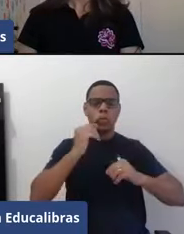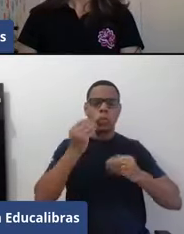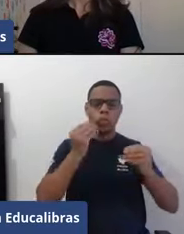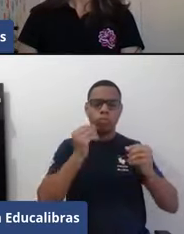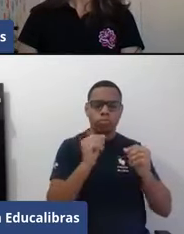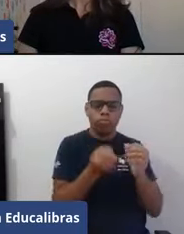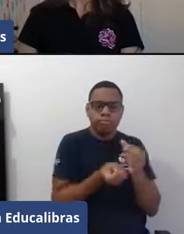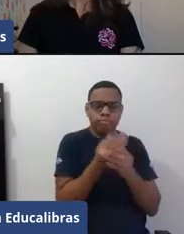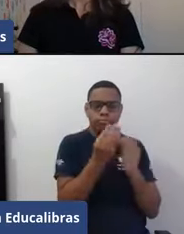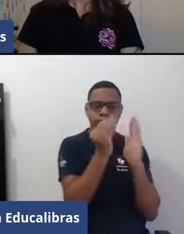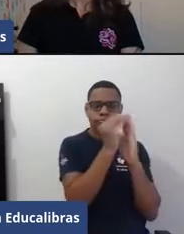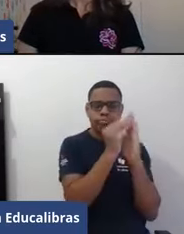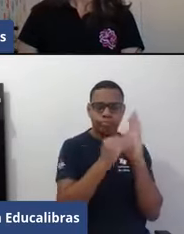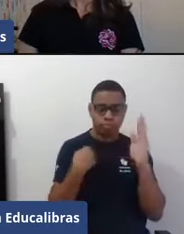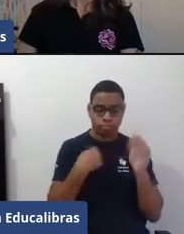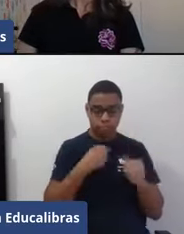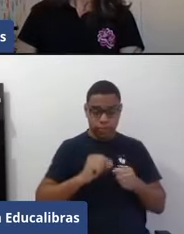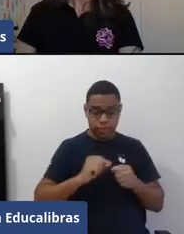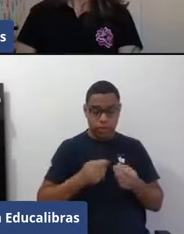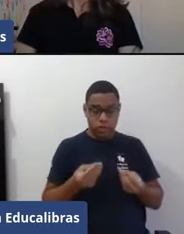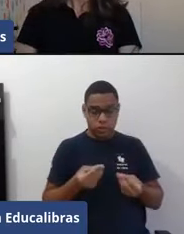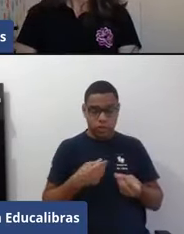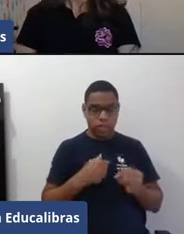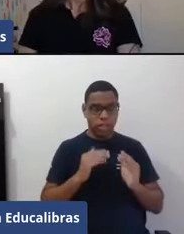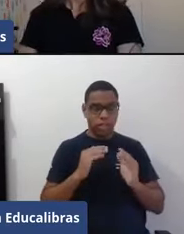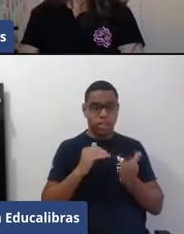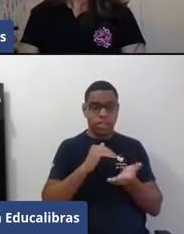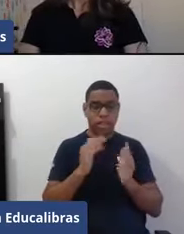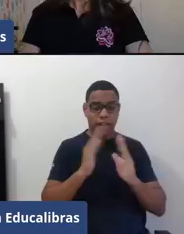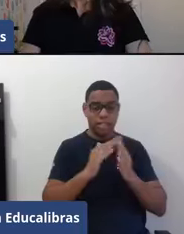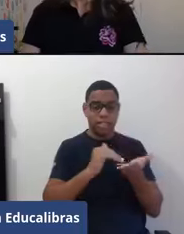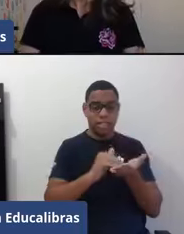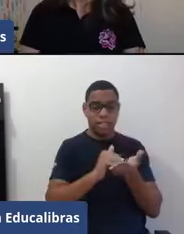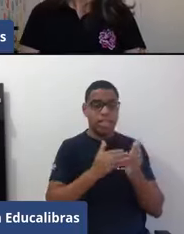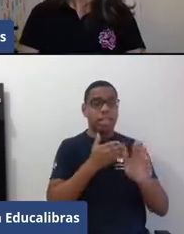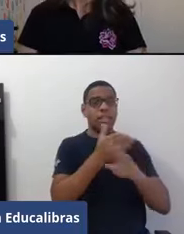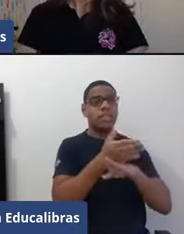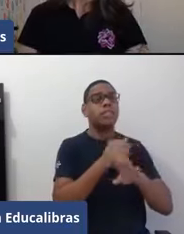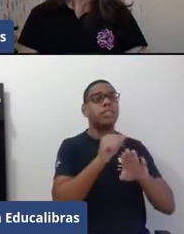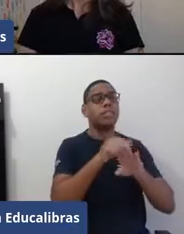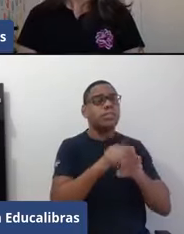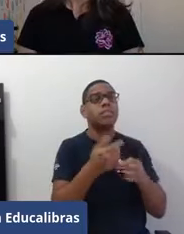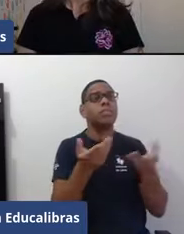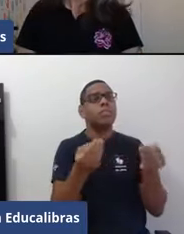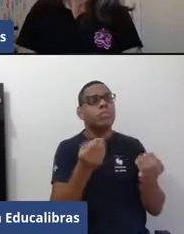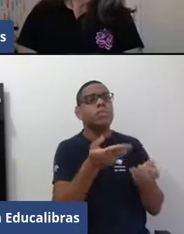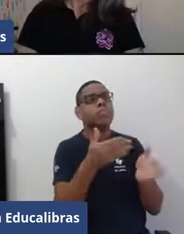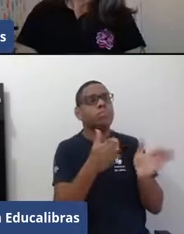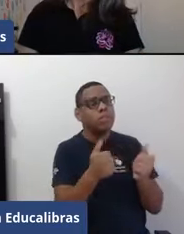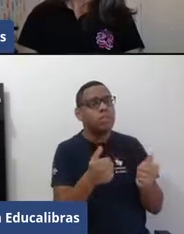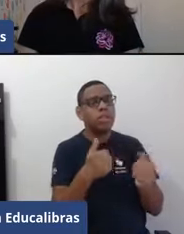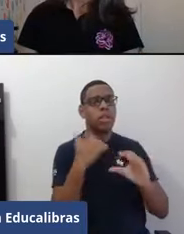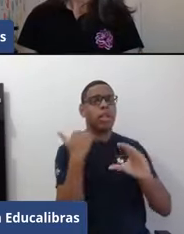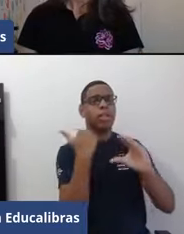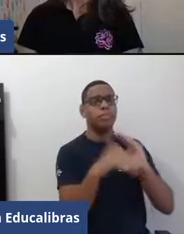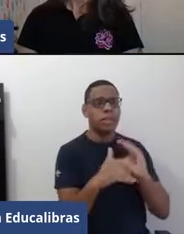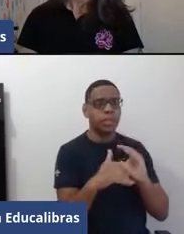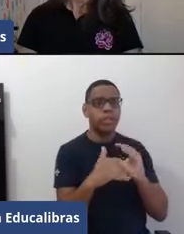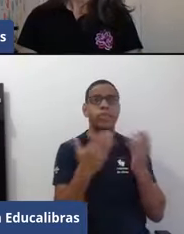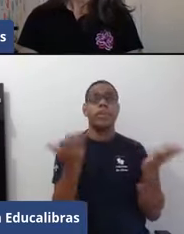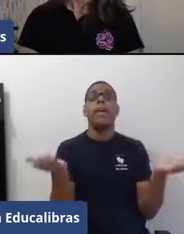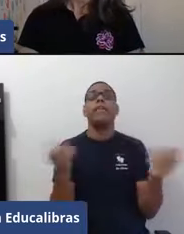que a gente precisa fazer? Ir na porta da casa do secretário, ficar fazendo piquete, né? Mandar e-mail, quer dizer, que